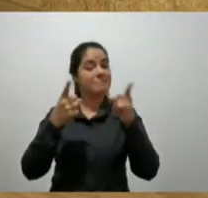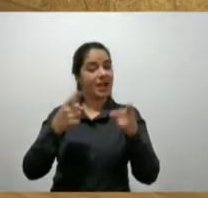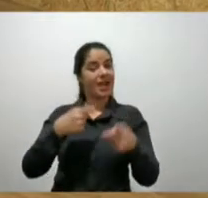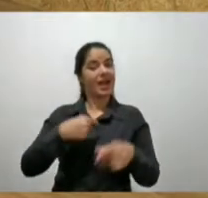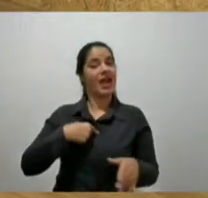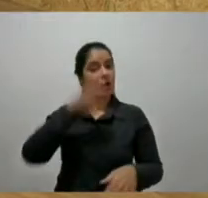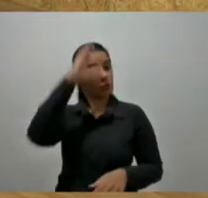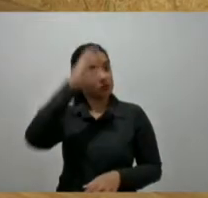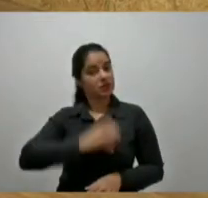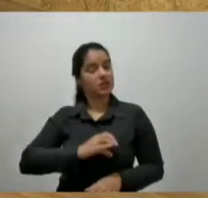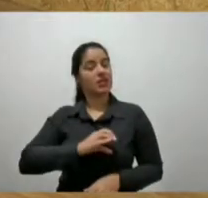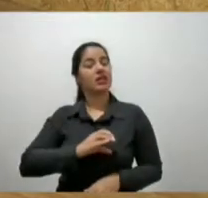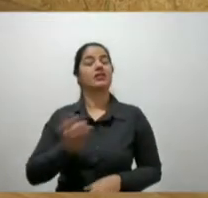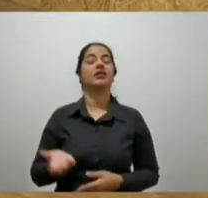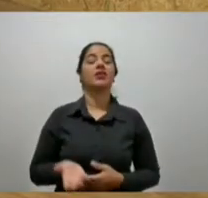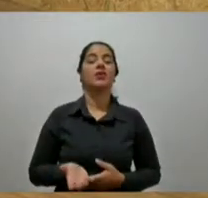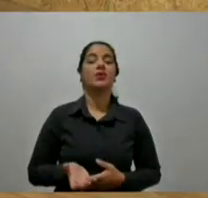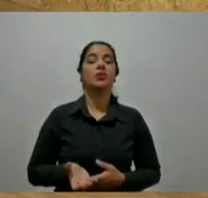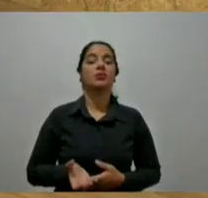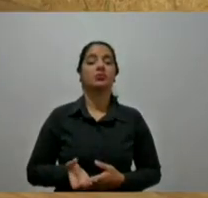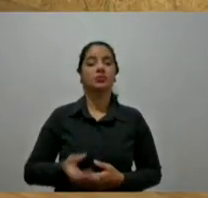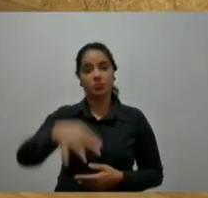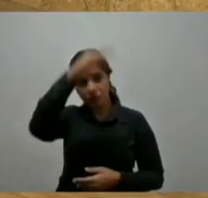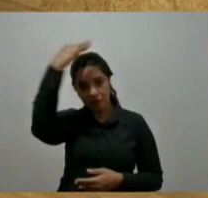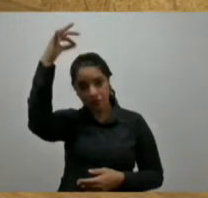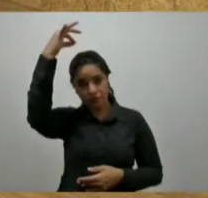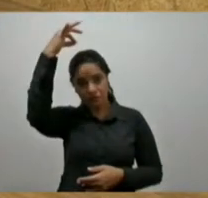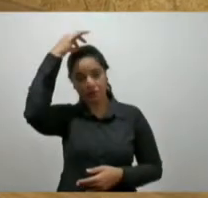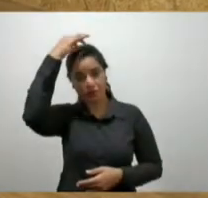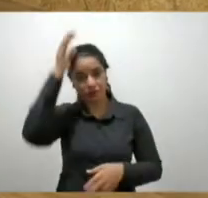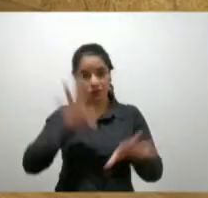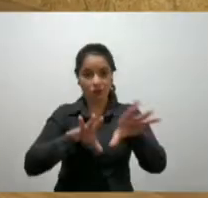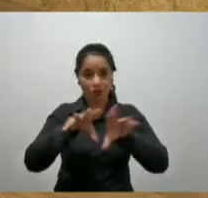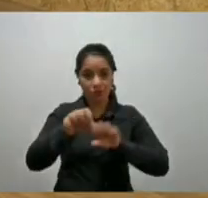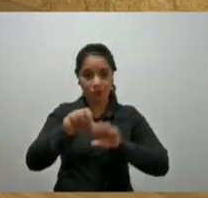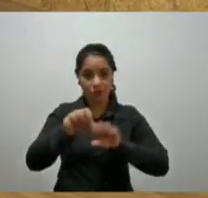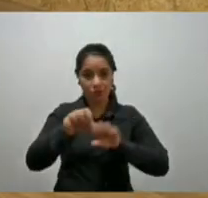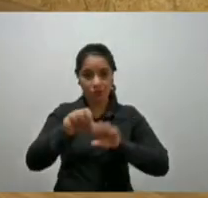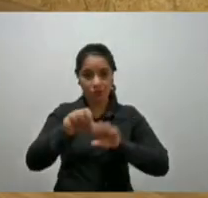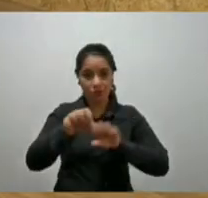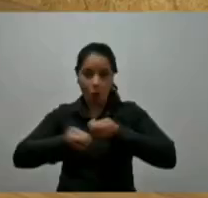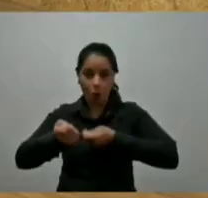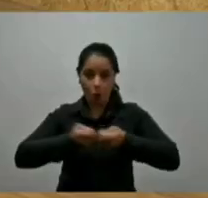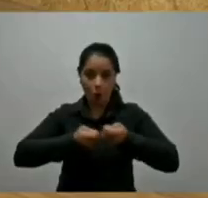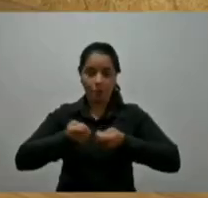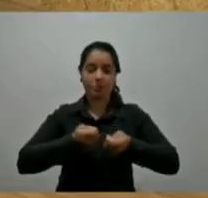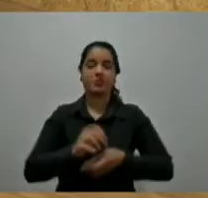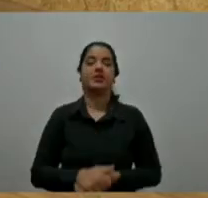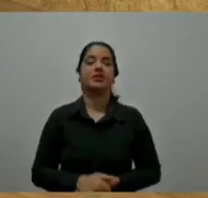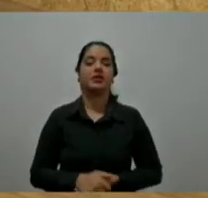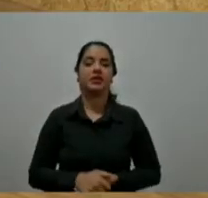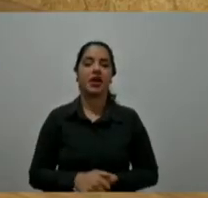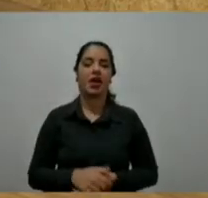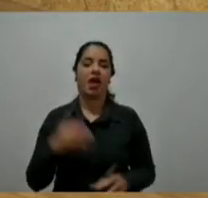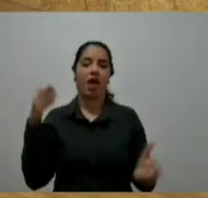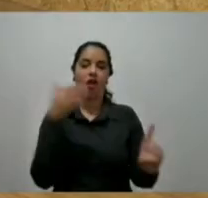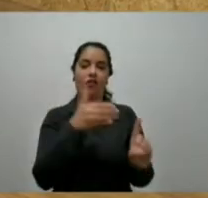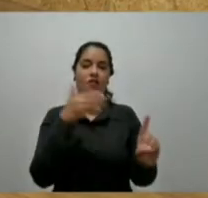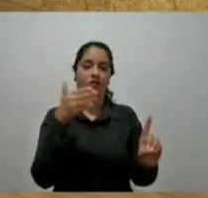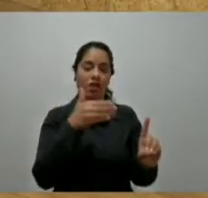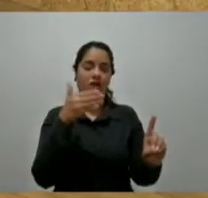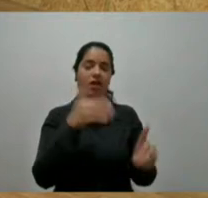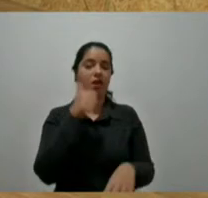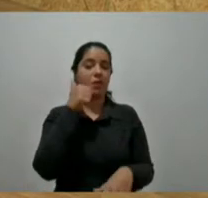na Universidade Federal do Espírito Santo. Temos uma referência muito grande, a Lélia, minha esposa, é de uma